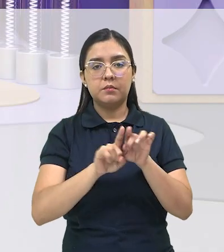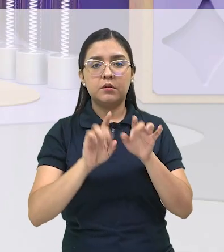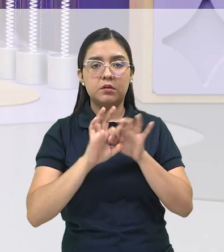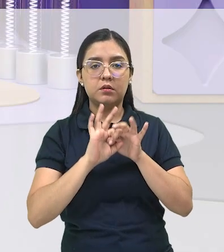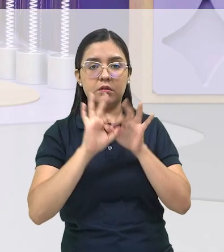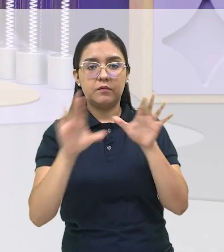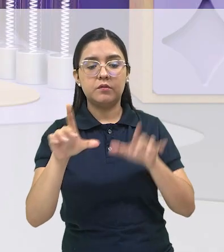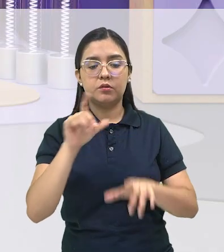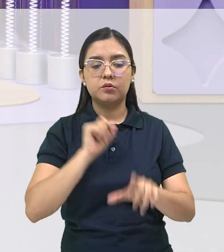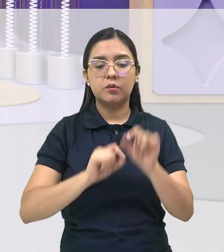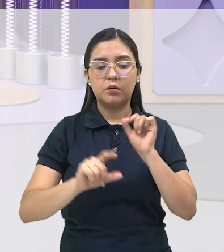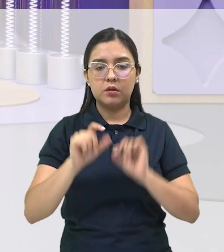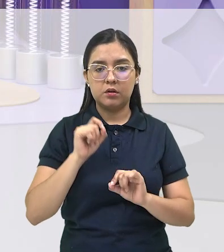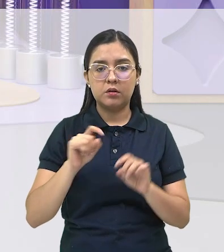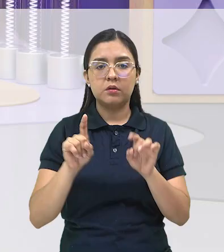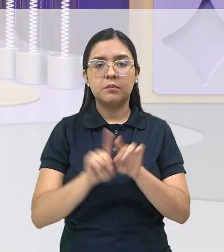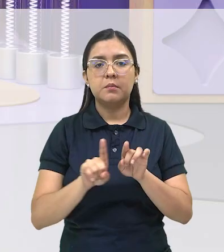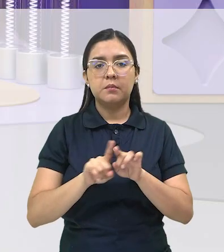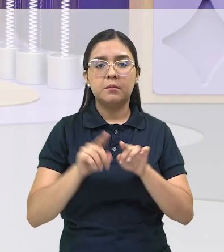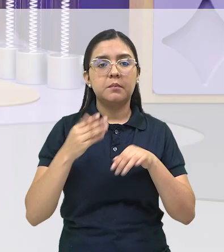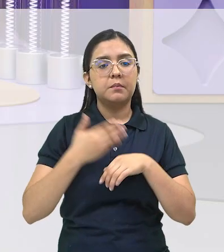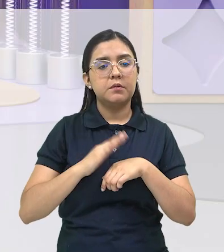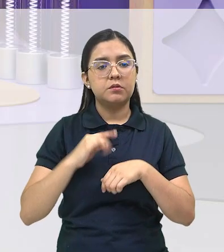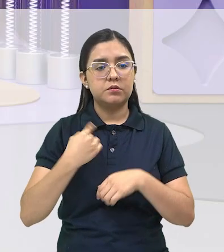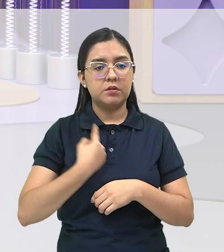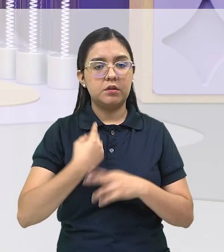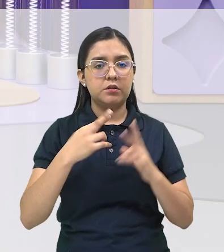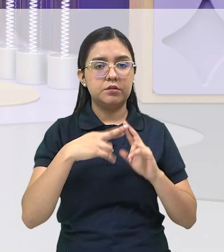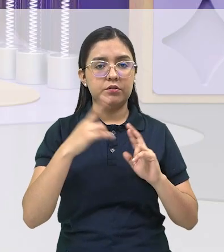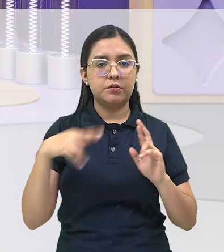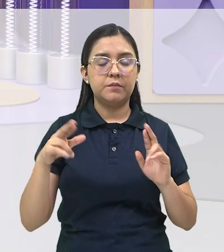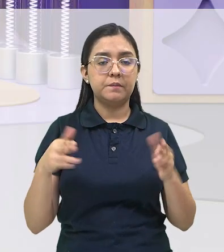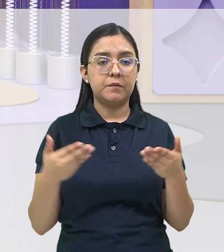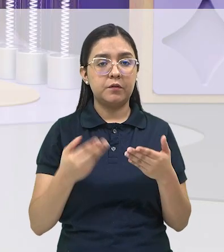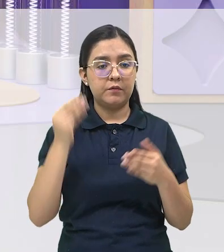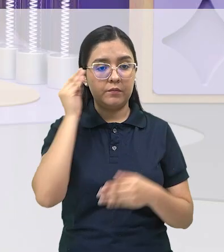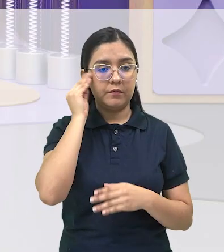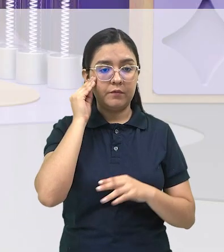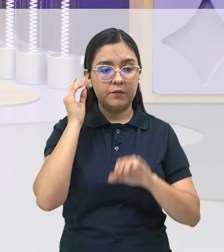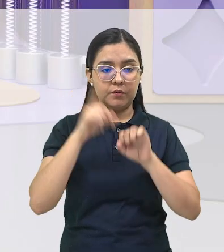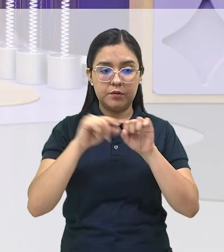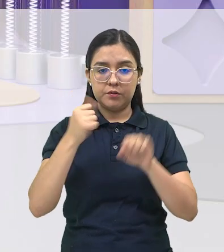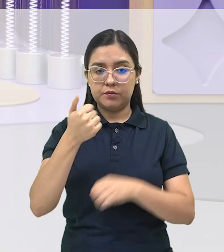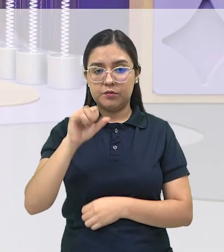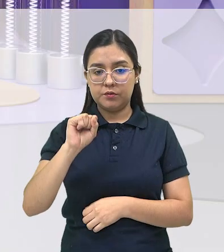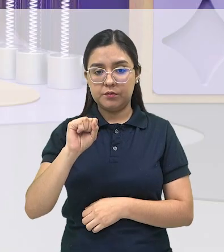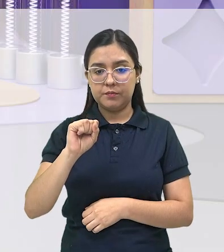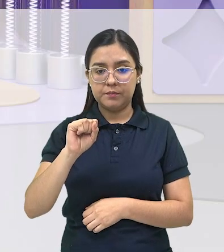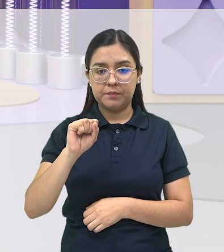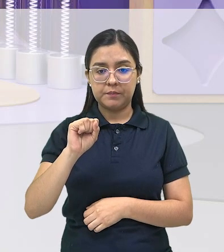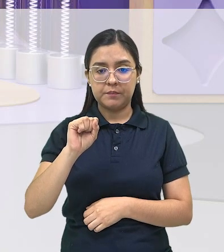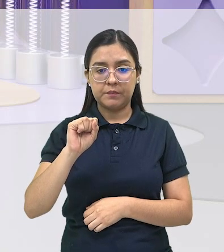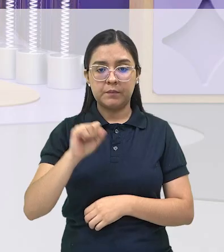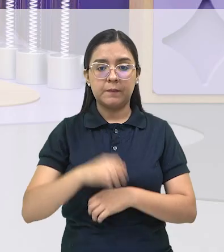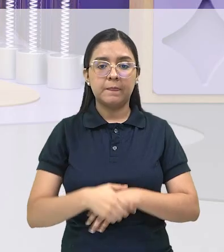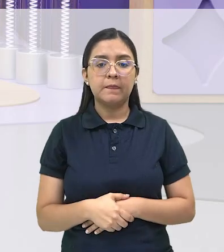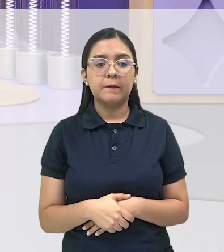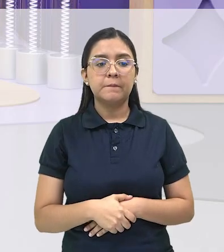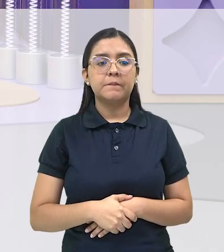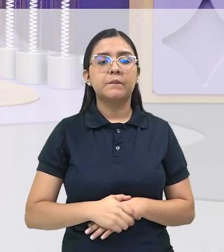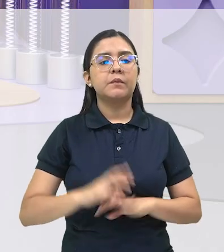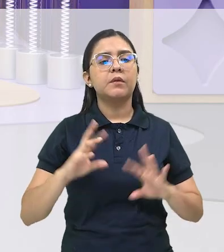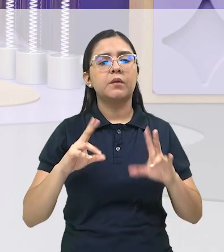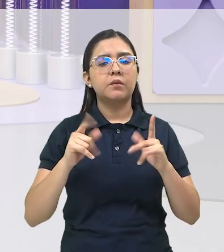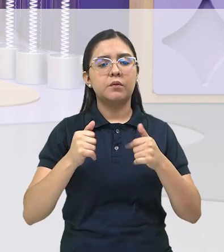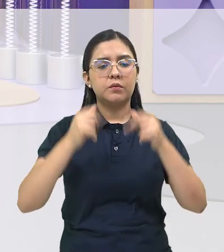para escolher e praticar a nossa religião. Vamos ver o que diz o artigo 18. Todo